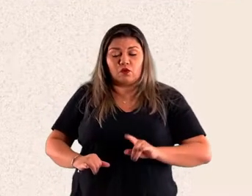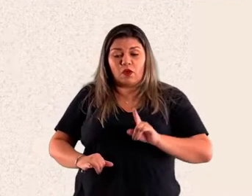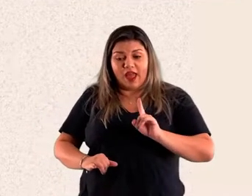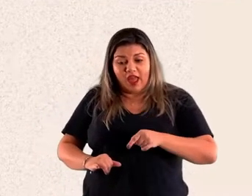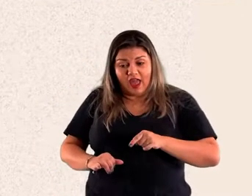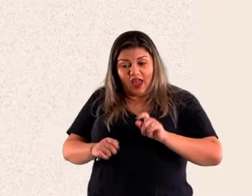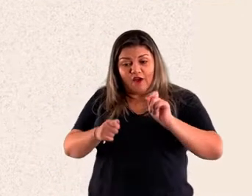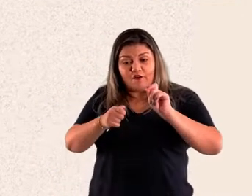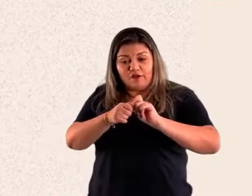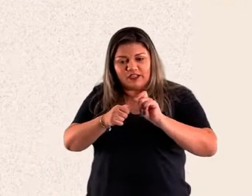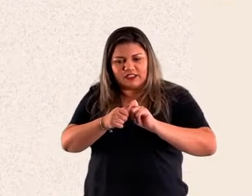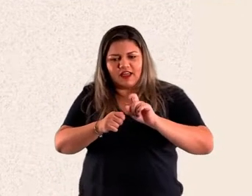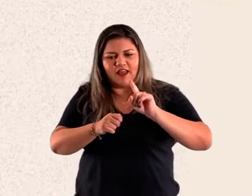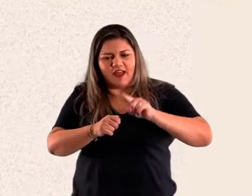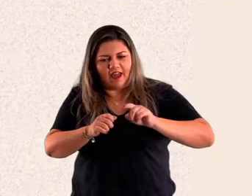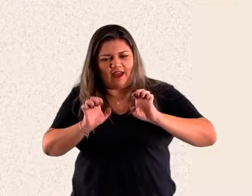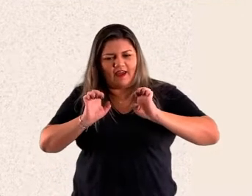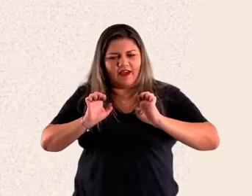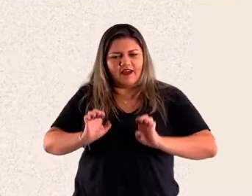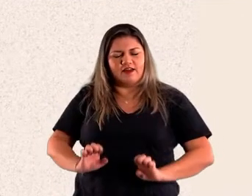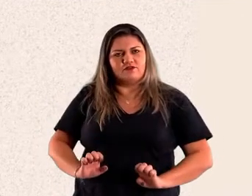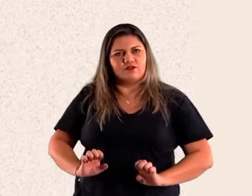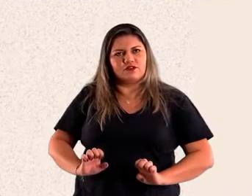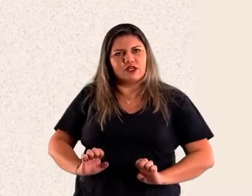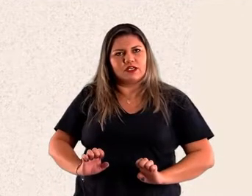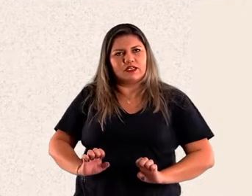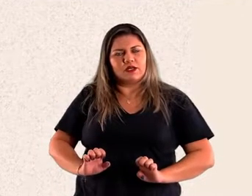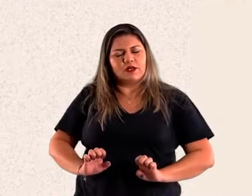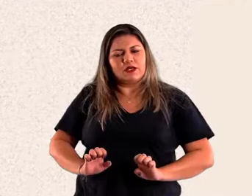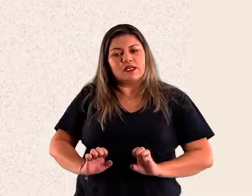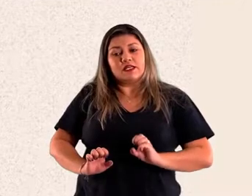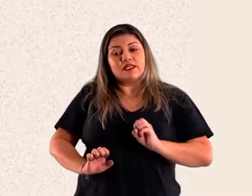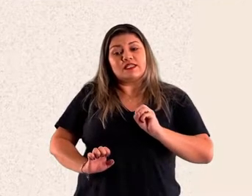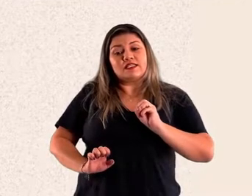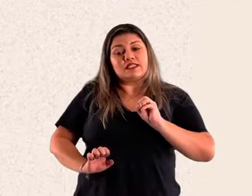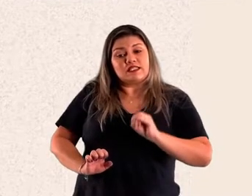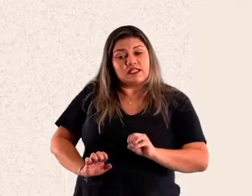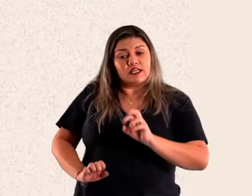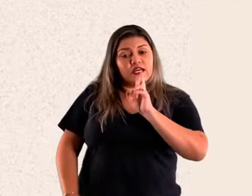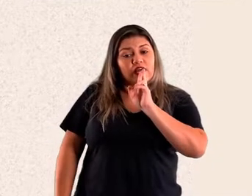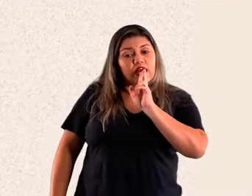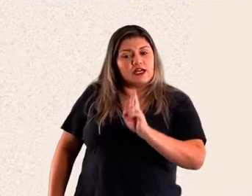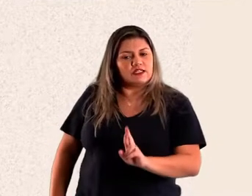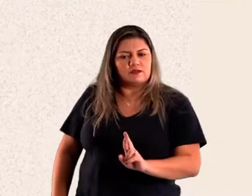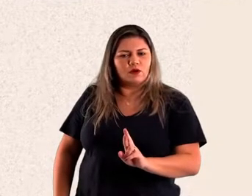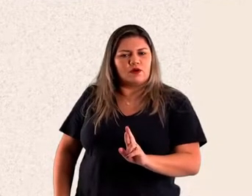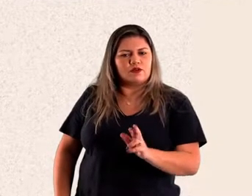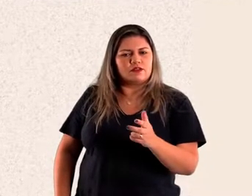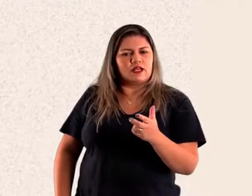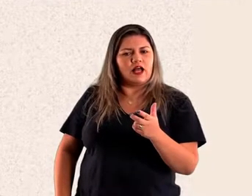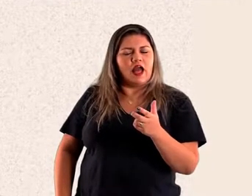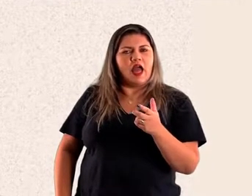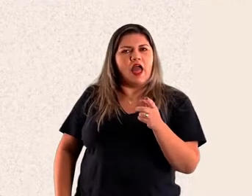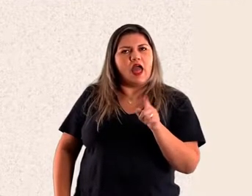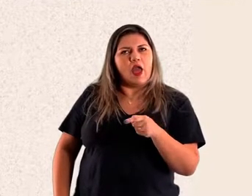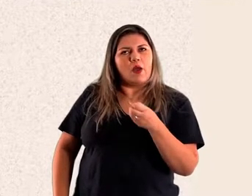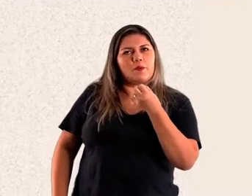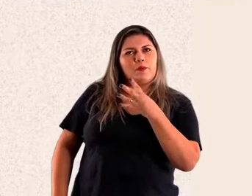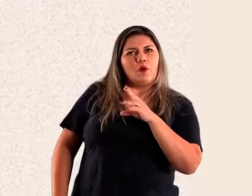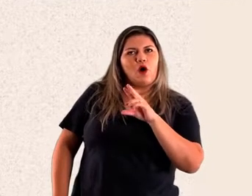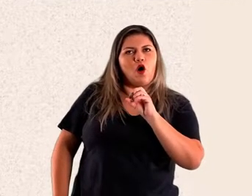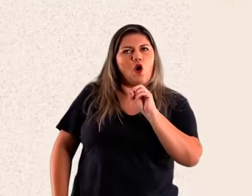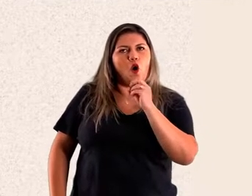é ética ainda que seu resultado possa gerar algum prejuízo algum